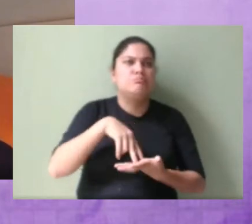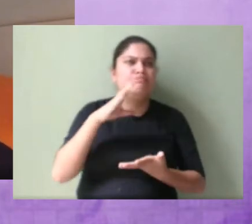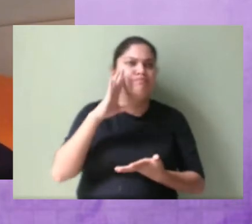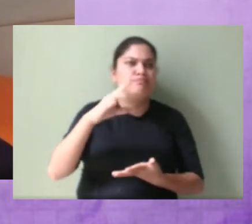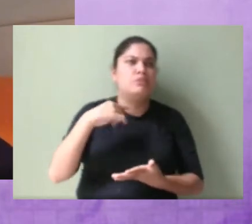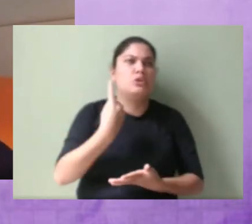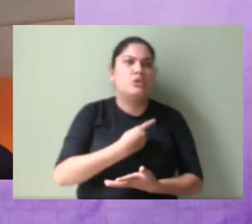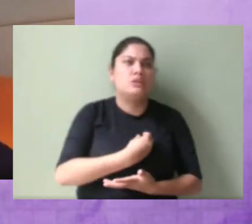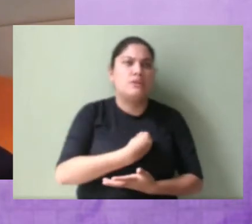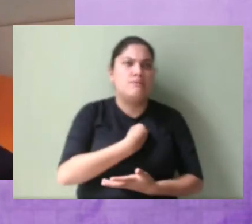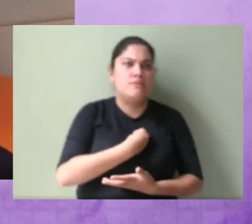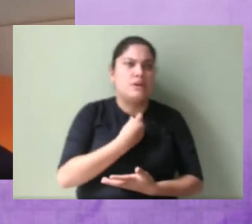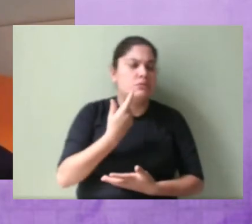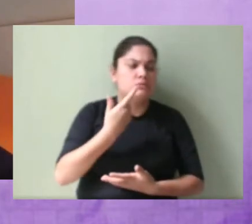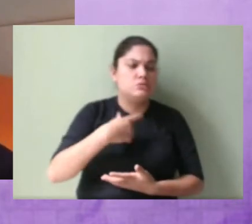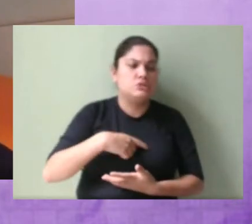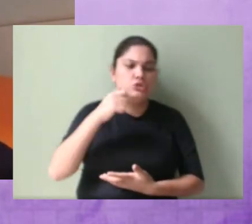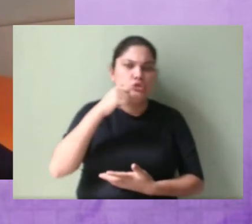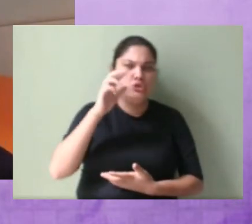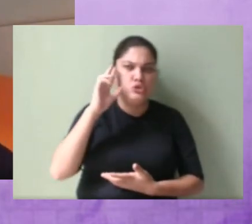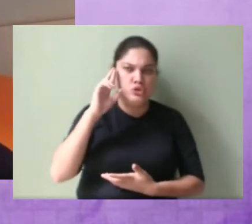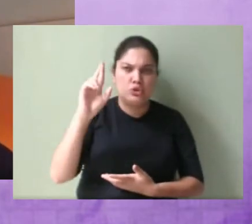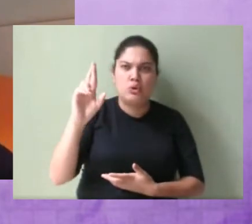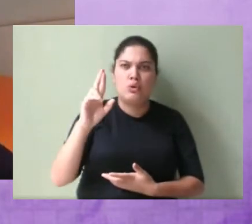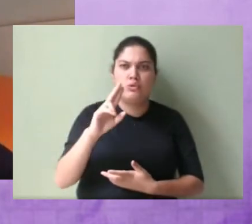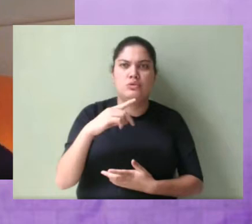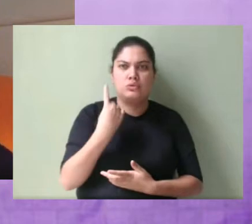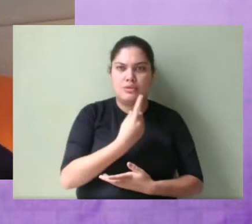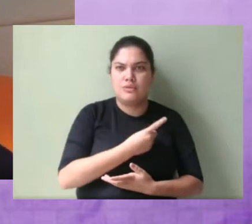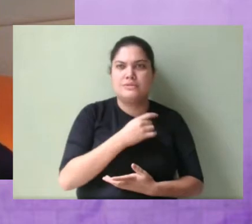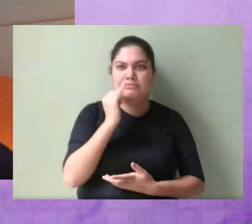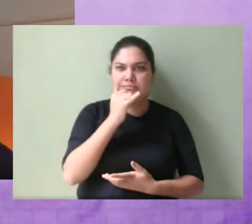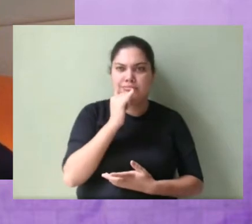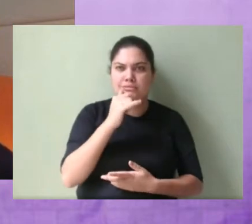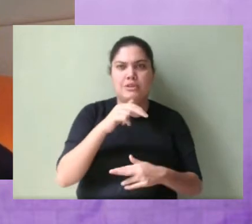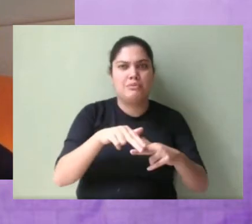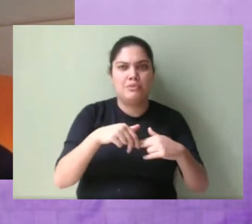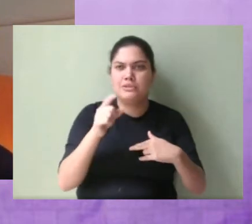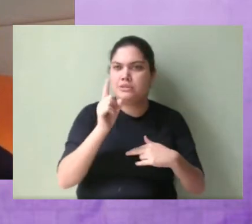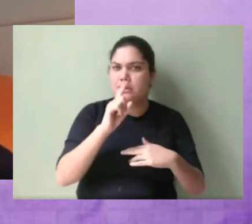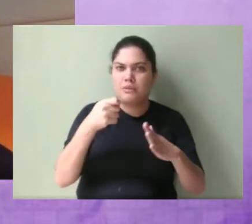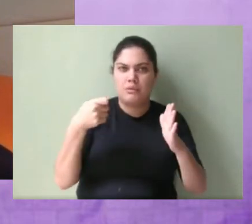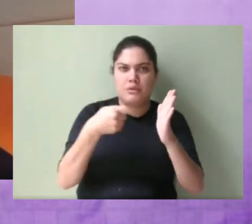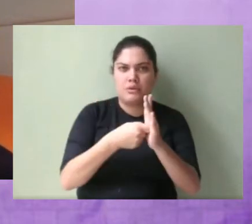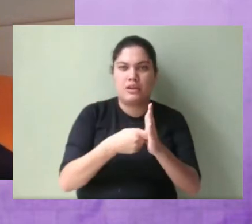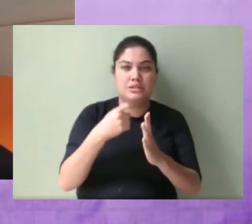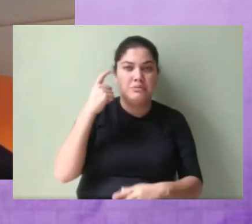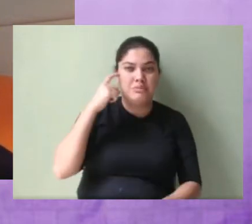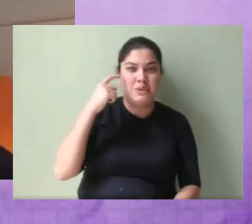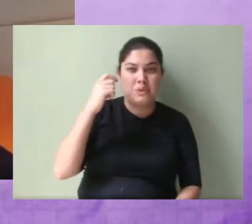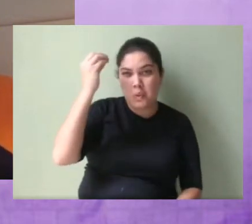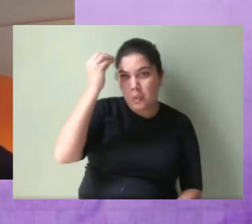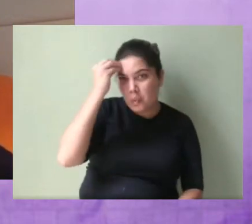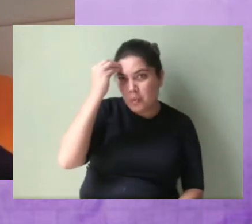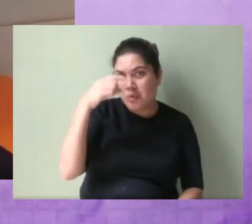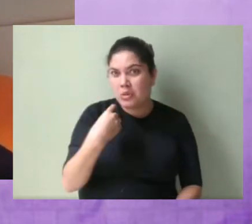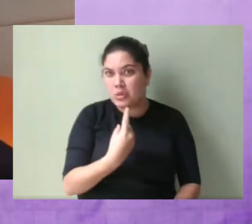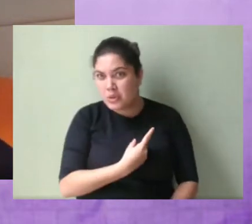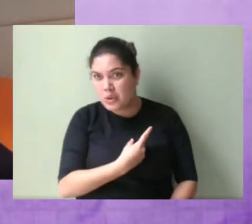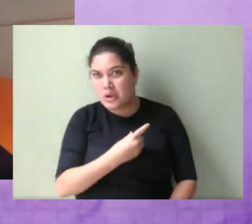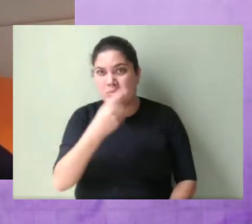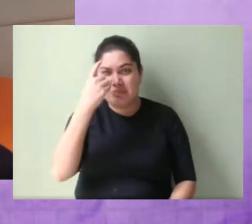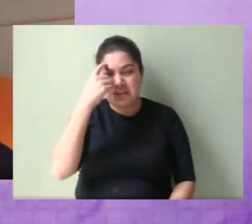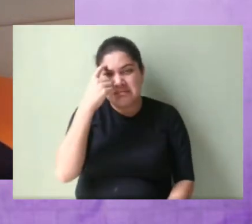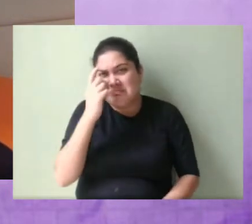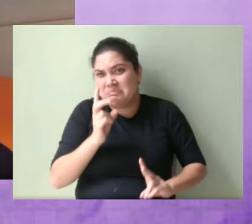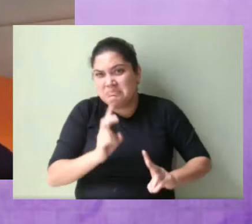Muitas mulheres, até pela nossa educação, não nos sentimos protagonistas da nossa vida, não nos sentimos donas da nossa narrativa. E é